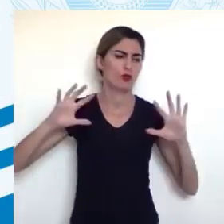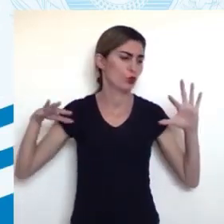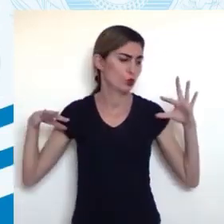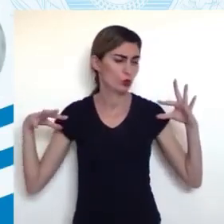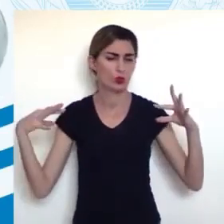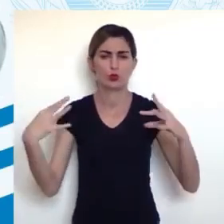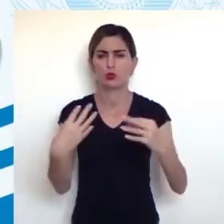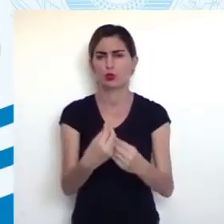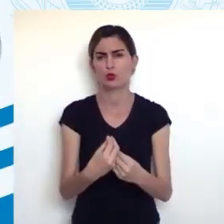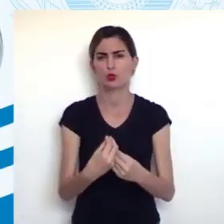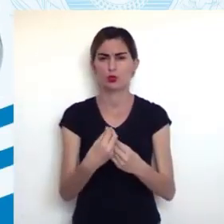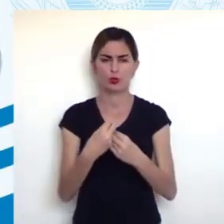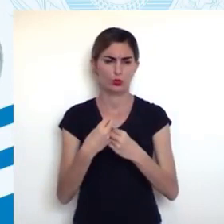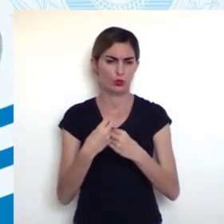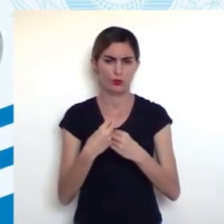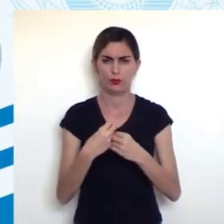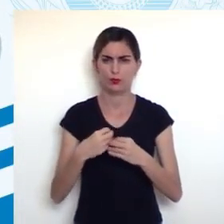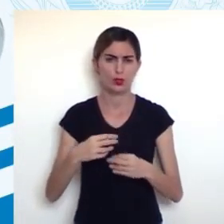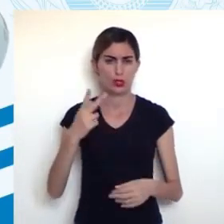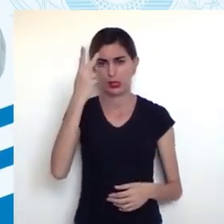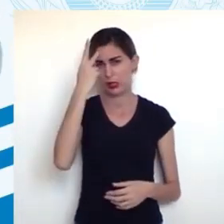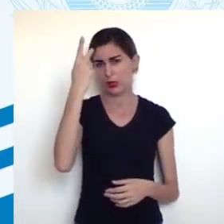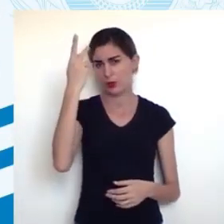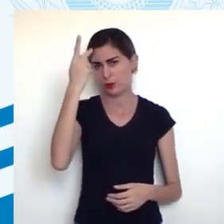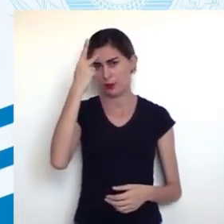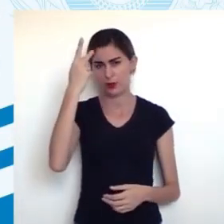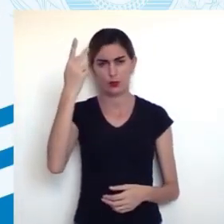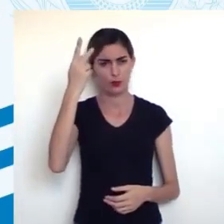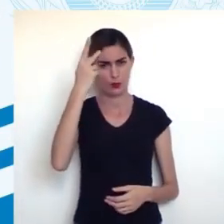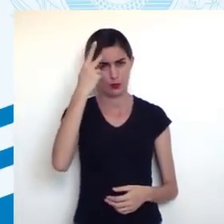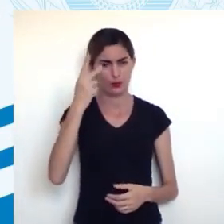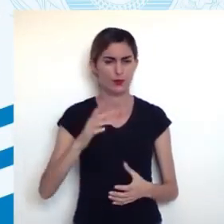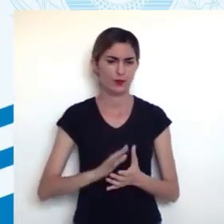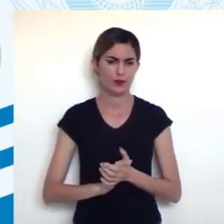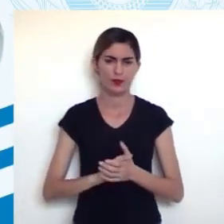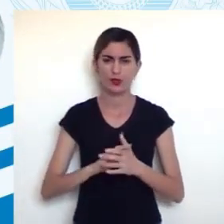pessoal, que tomou conta de São Paulo.